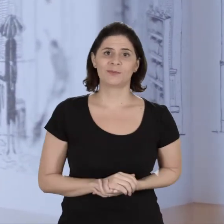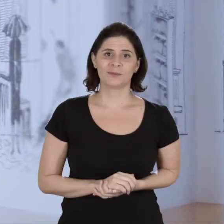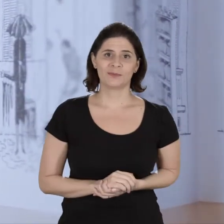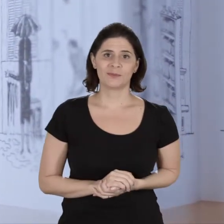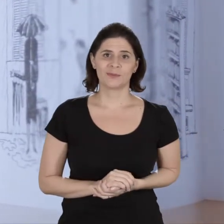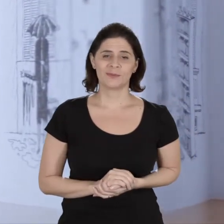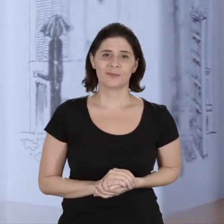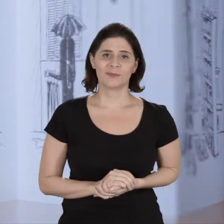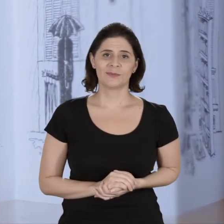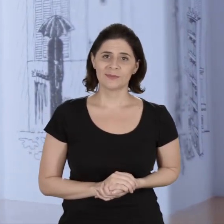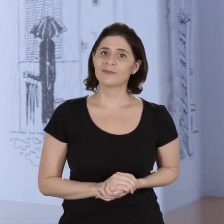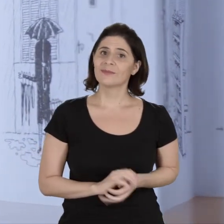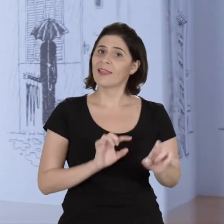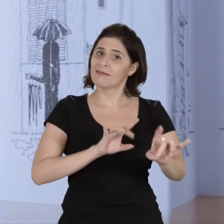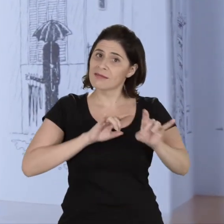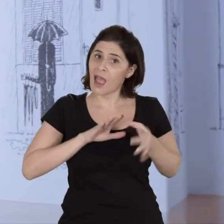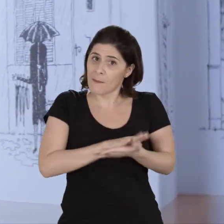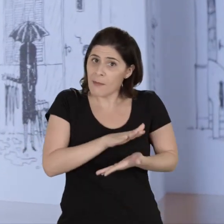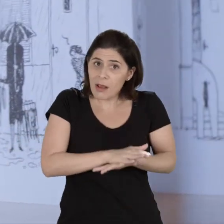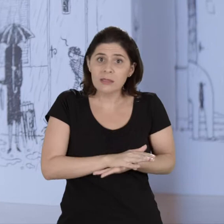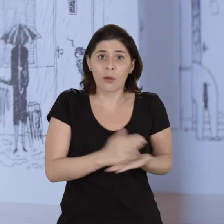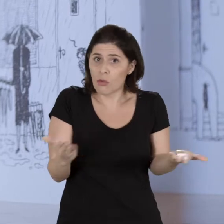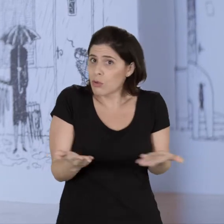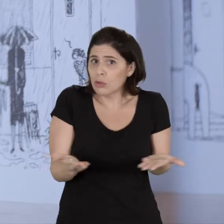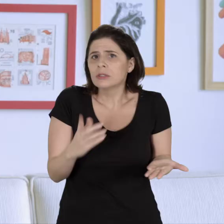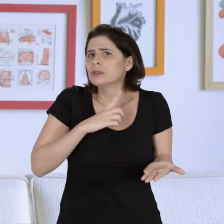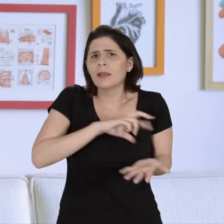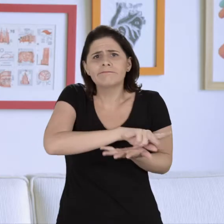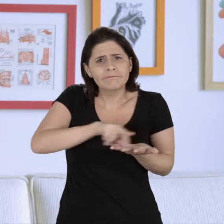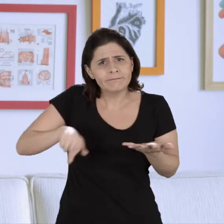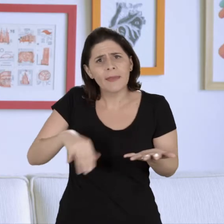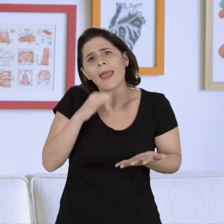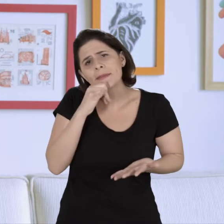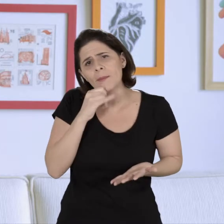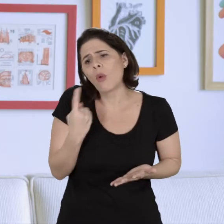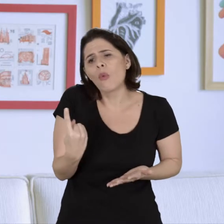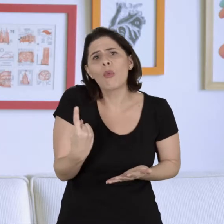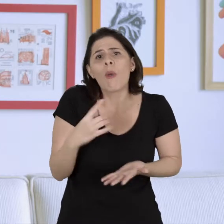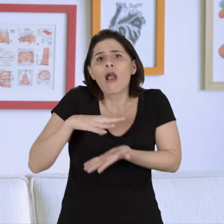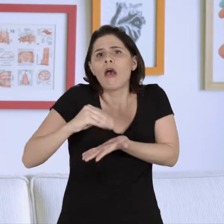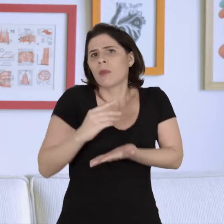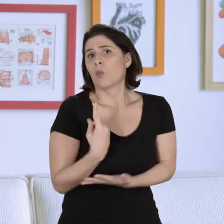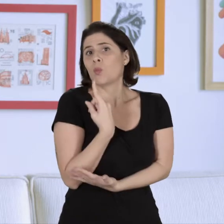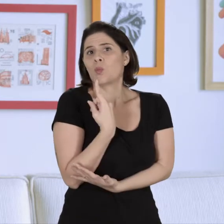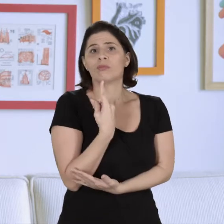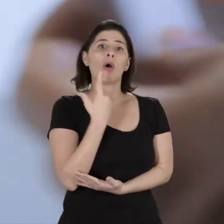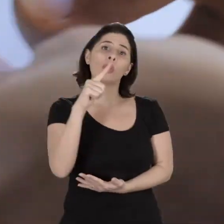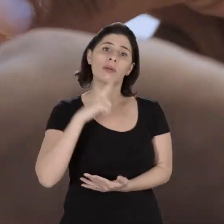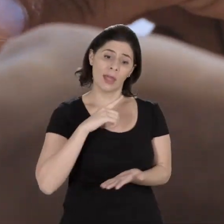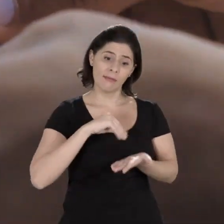As técnicas de publicação hoje em dia, elas ajudam muito isso. Livros que só tem um exemplar ou livros que têm